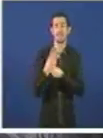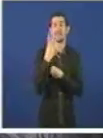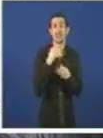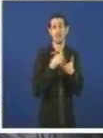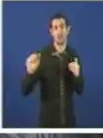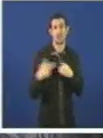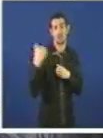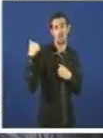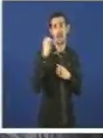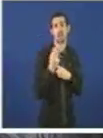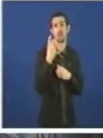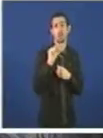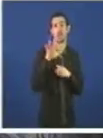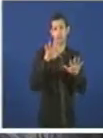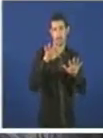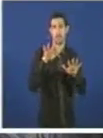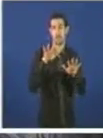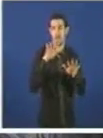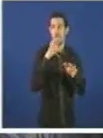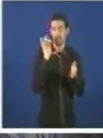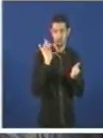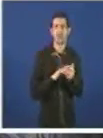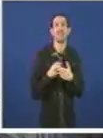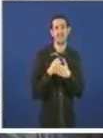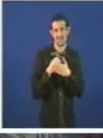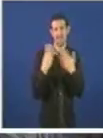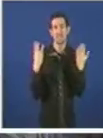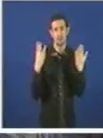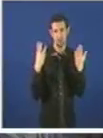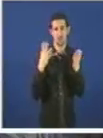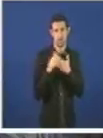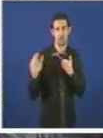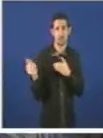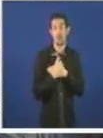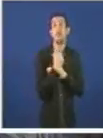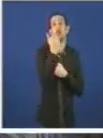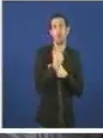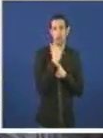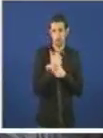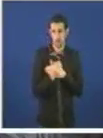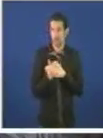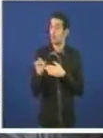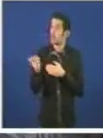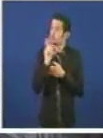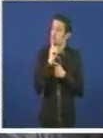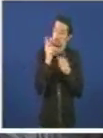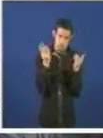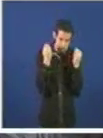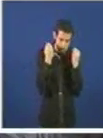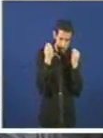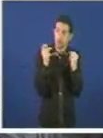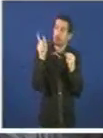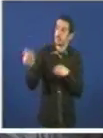euros no 2010, agora van a ser daza oito, polo menos, e non lle oimos dicir nin pío. Defenderá, señora